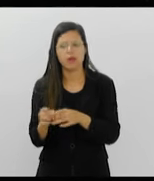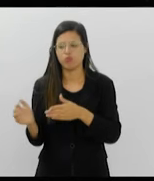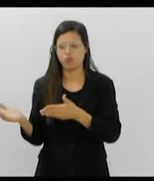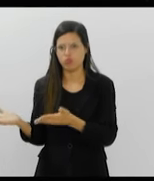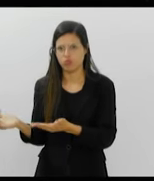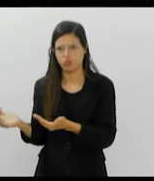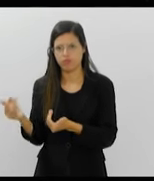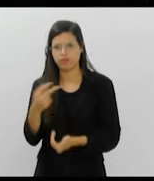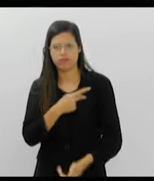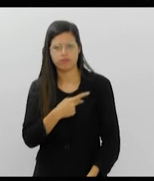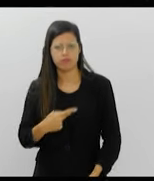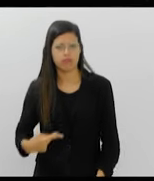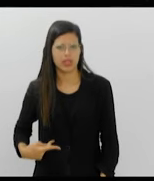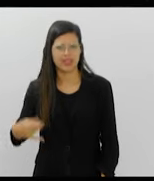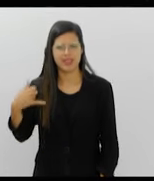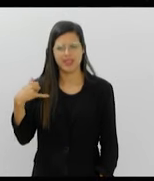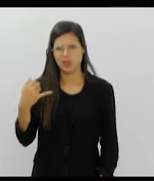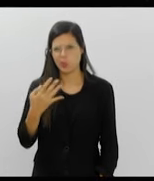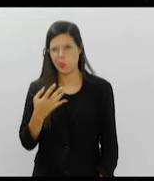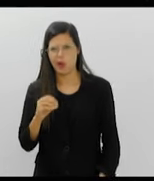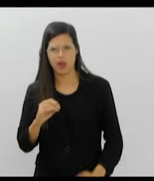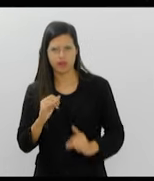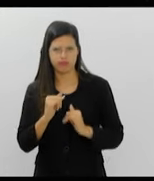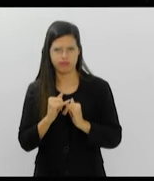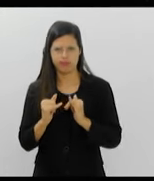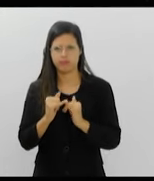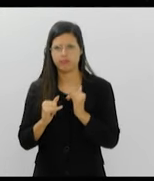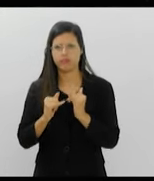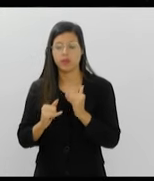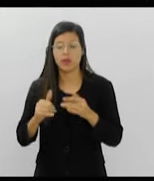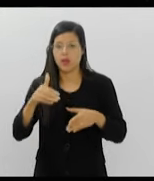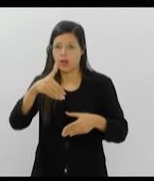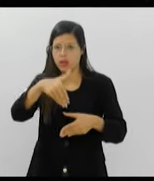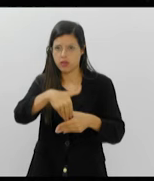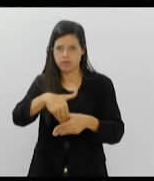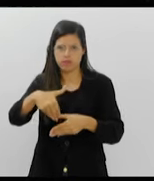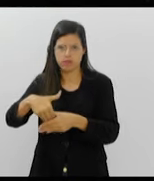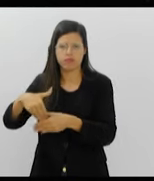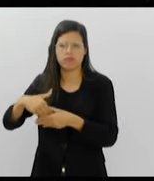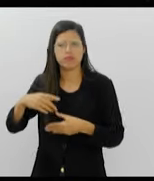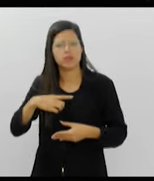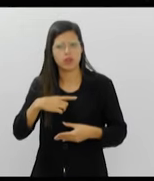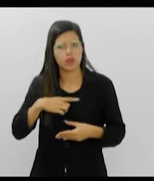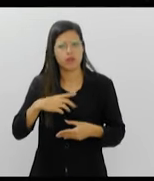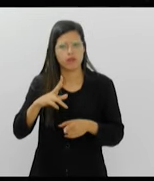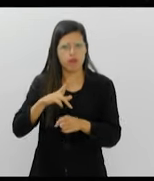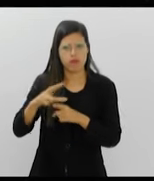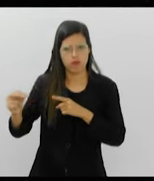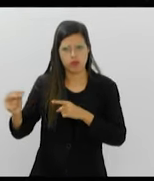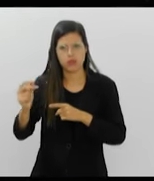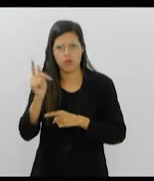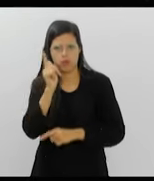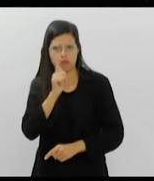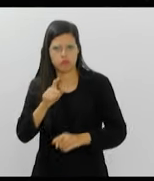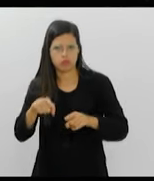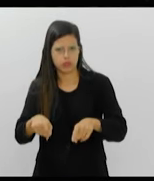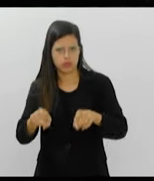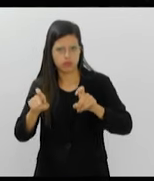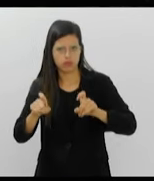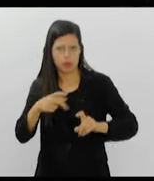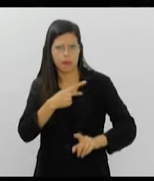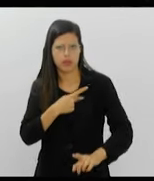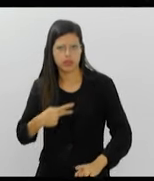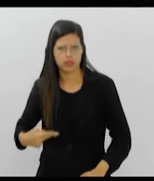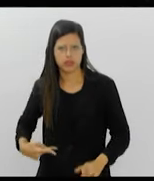anos, que se tornou, por eleição, o presidente do parlamento.